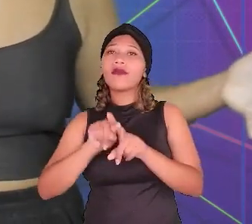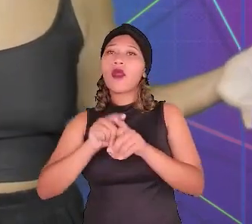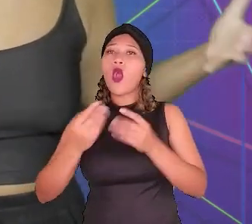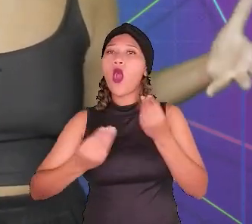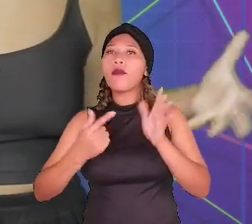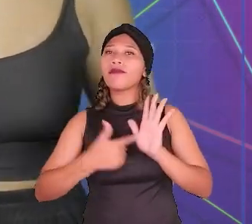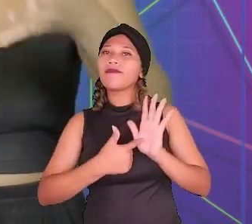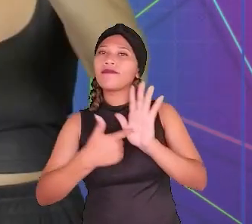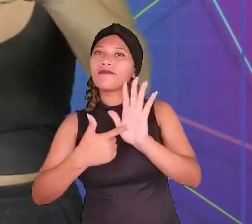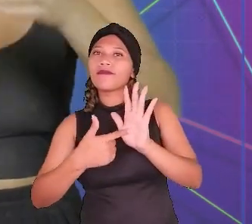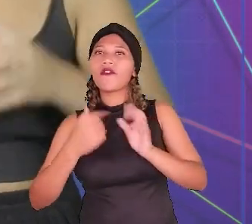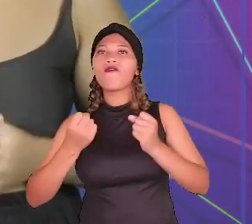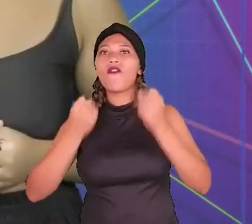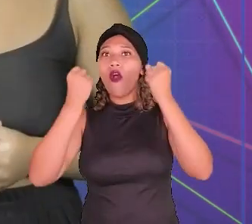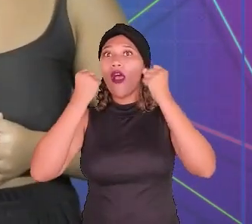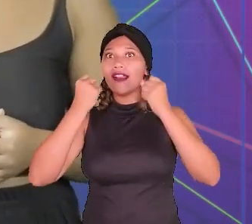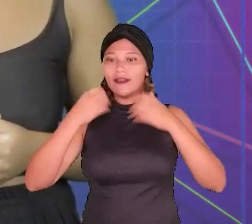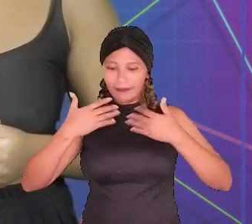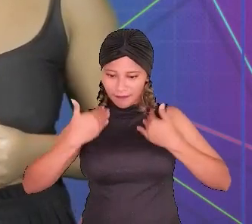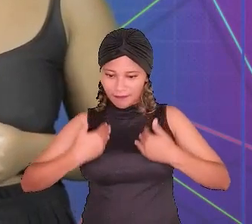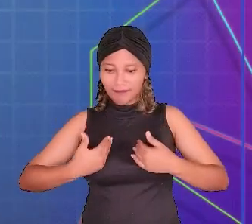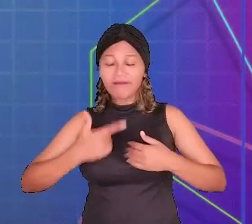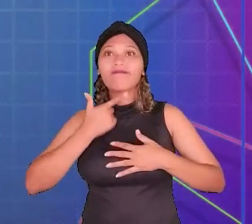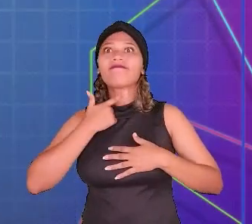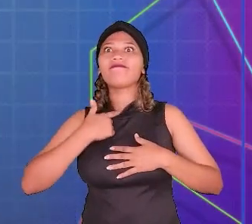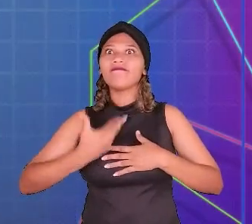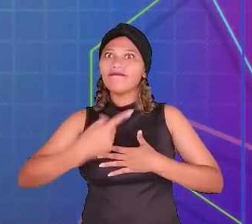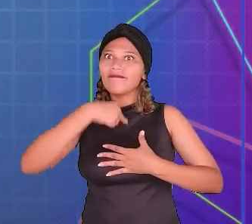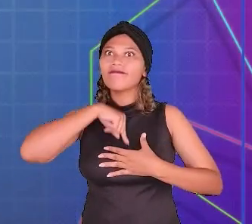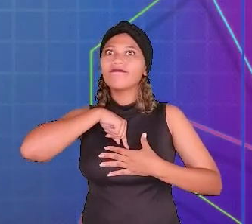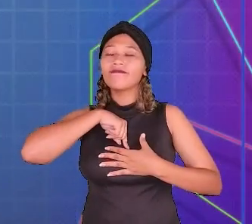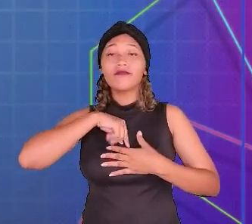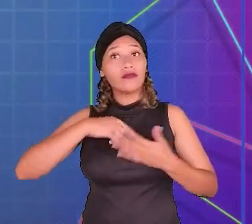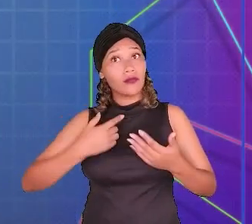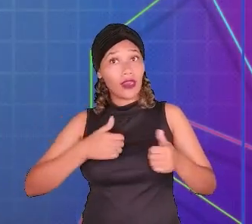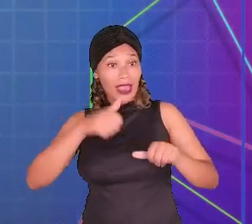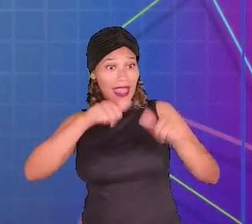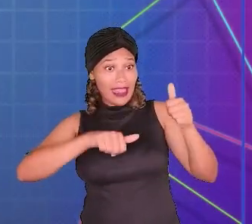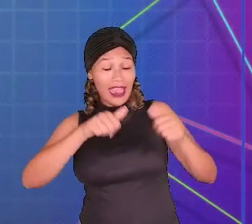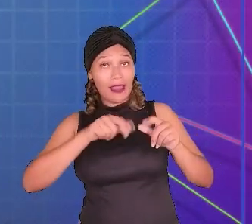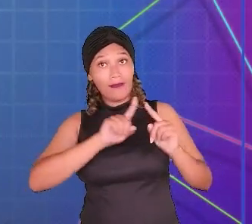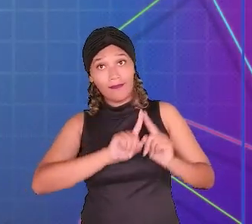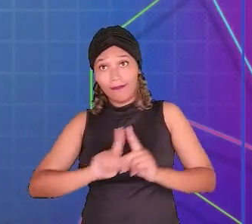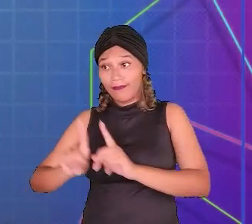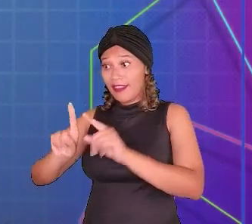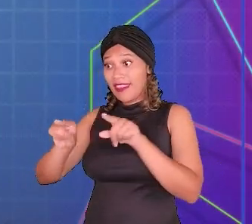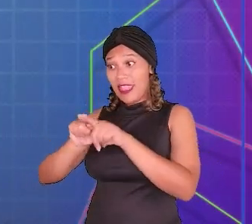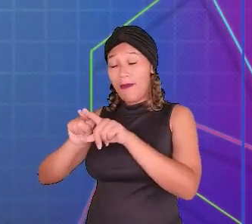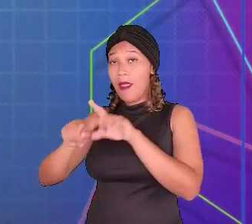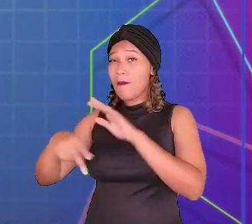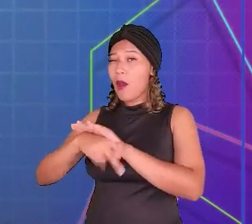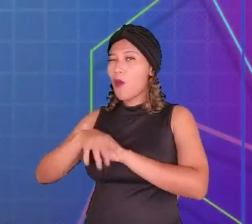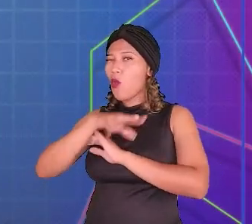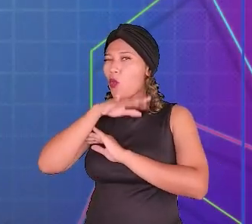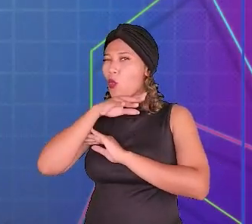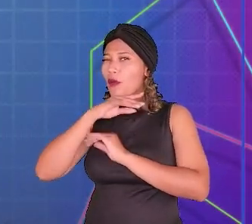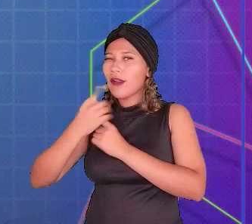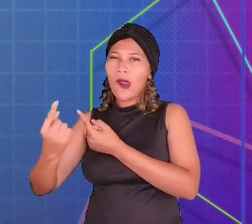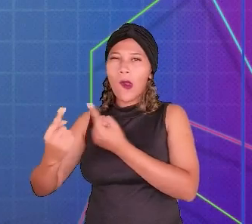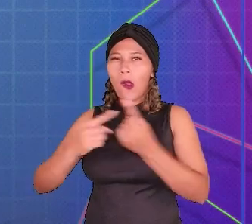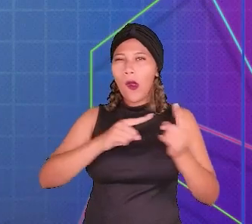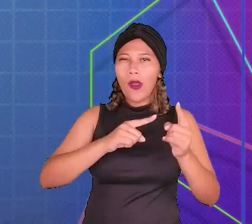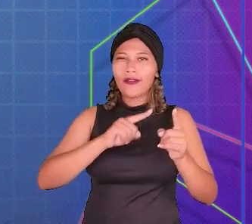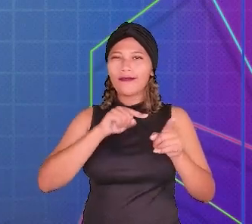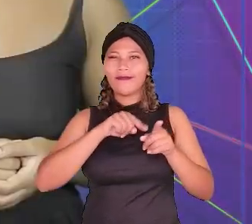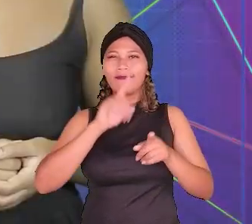o personagem demonstra e mostra sua força interior? Agora, para analisar o seu vilão antagonista, a oposição contra o